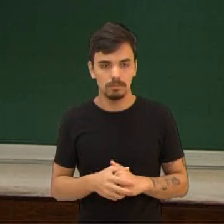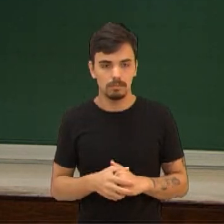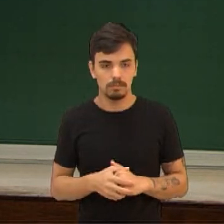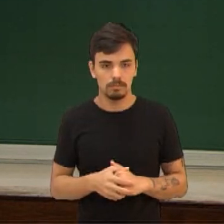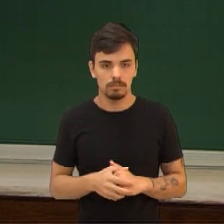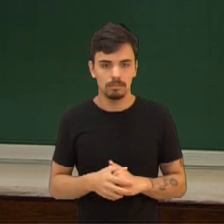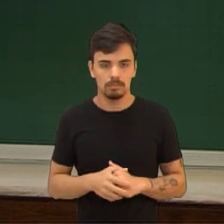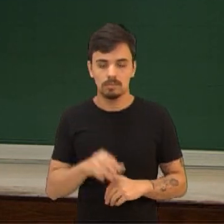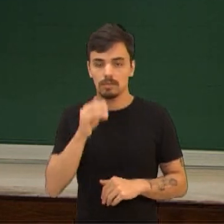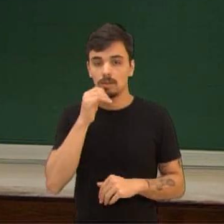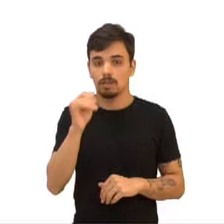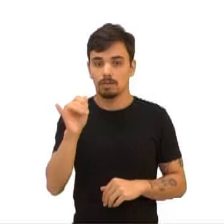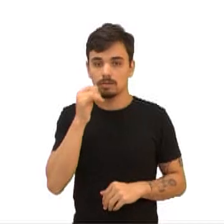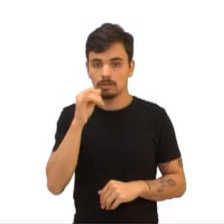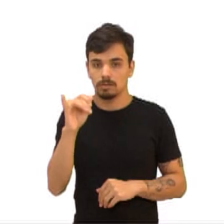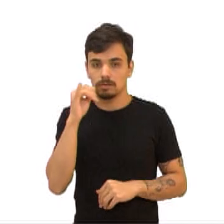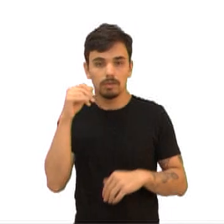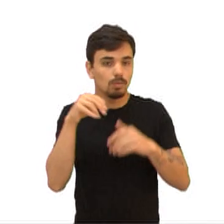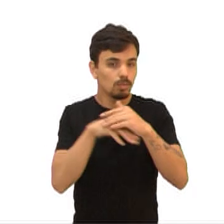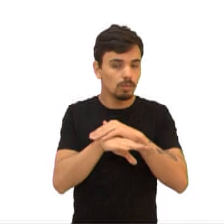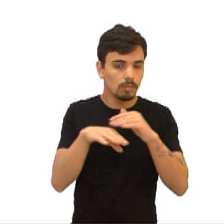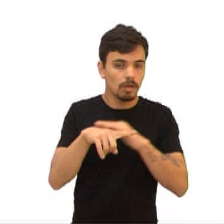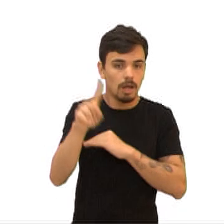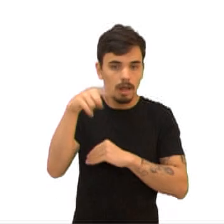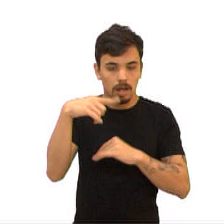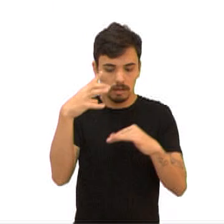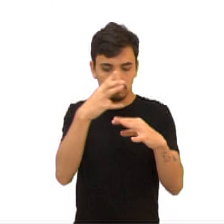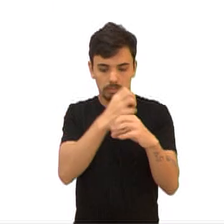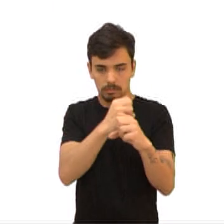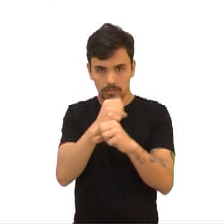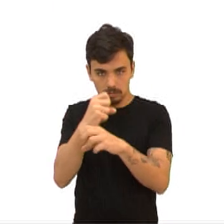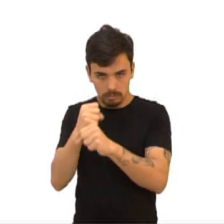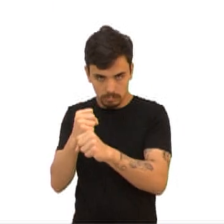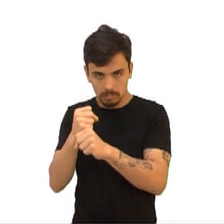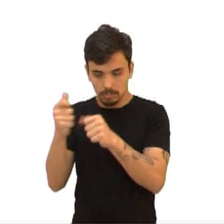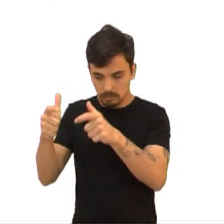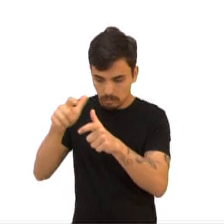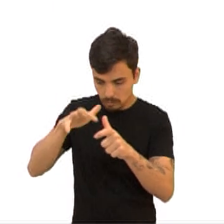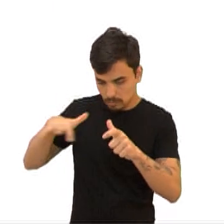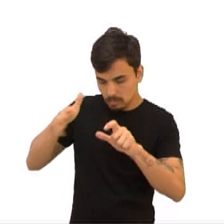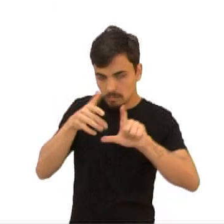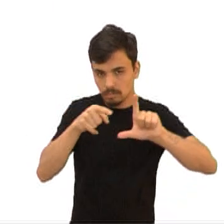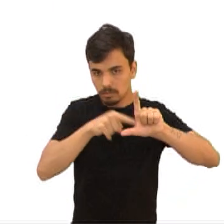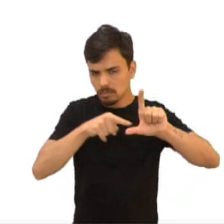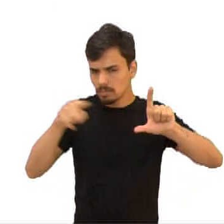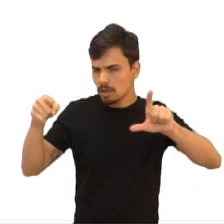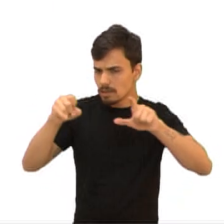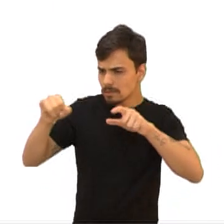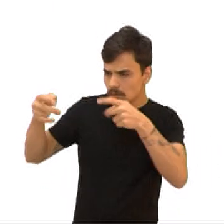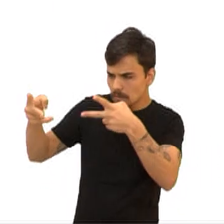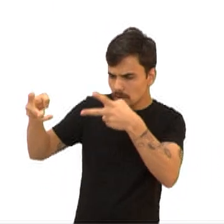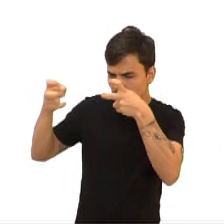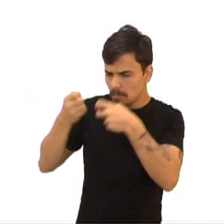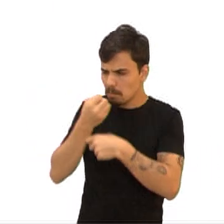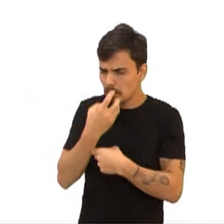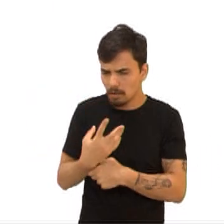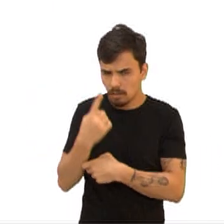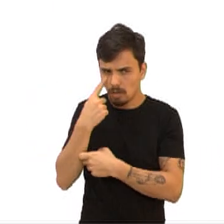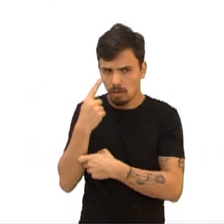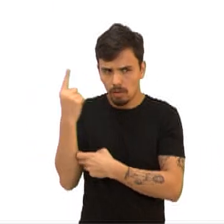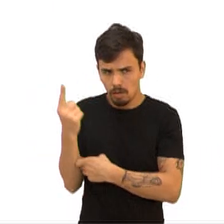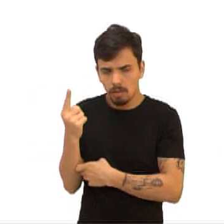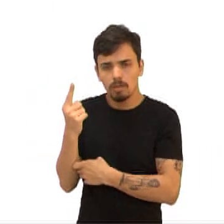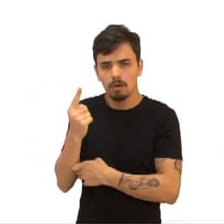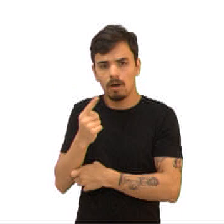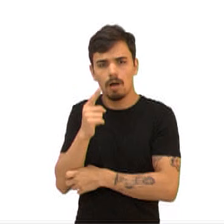A energia acumulada vai ser o cálculo dessa área do gráfico. E se você observar bem, a área do gráfico em amarelo,